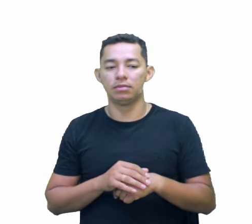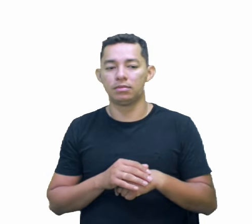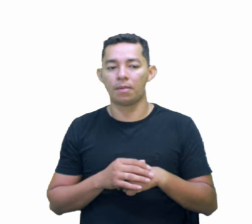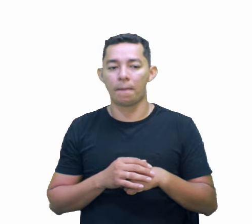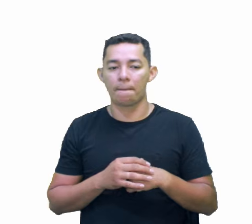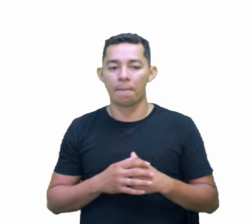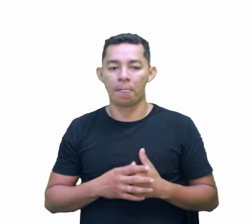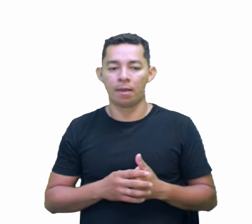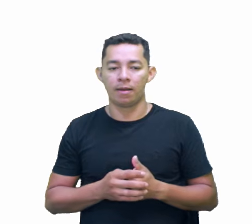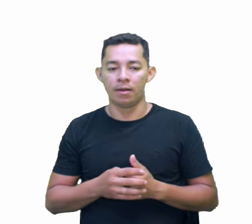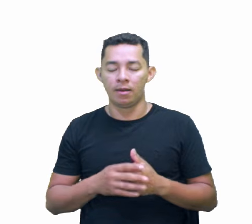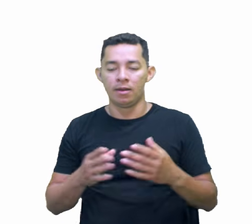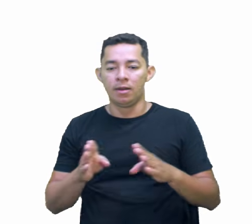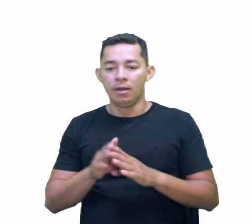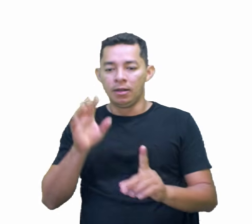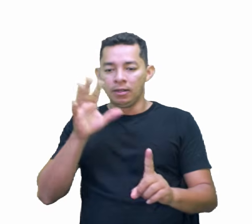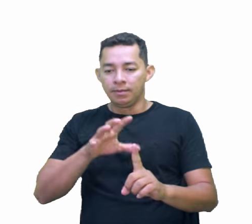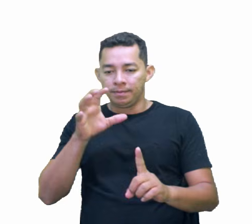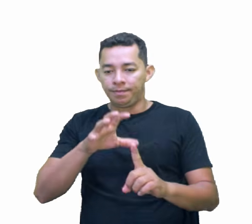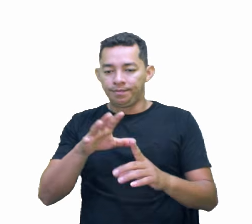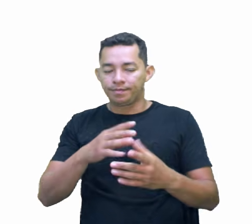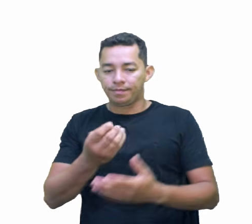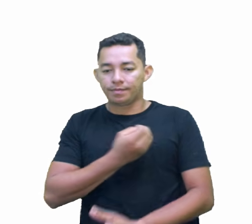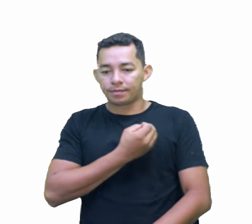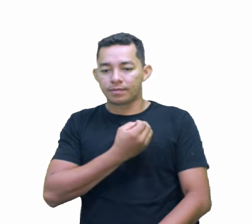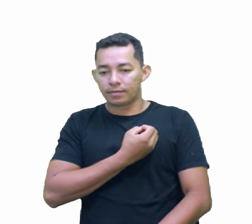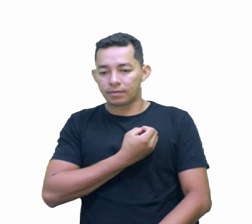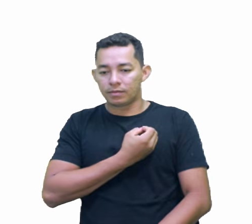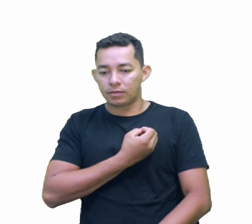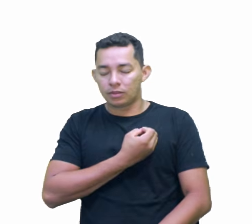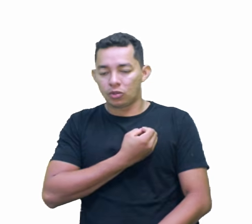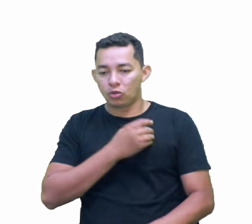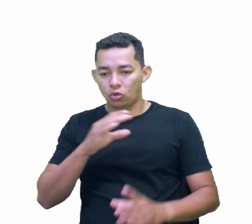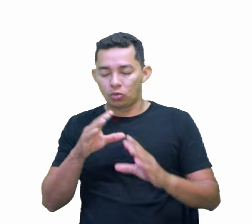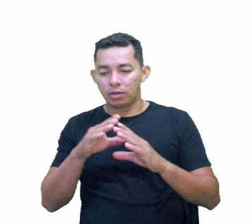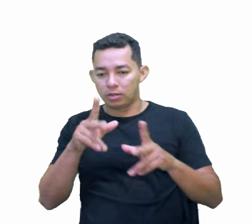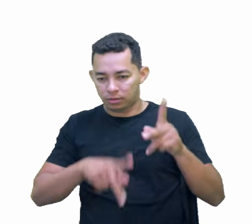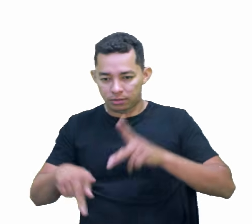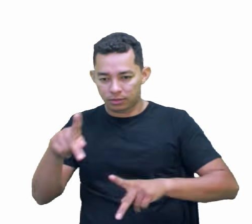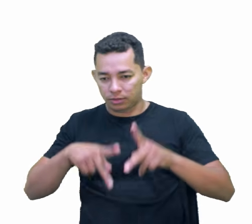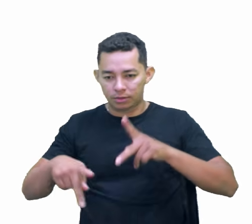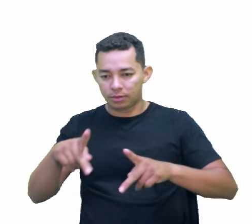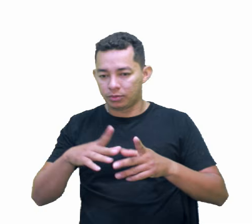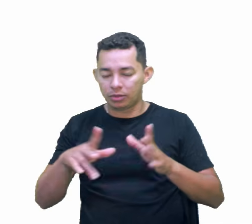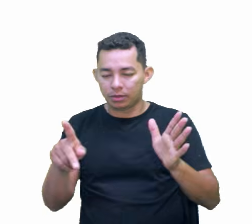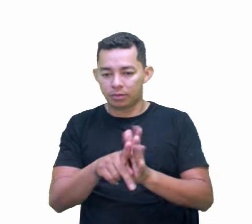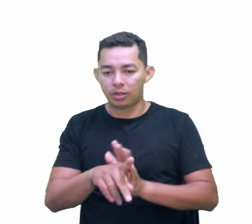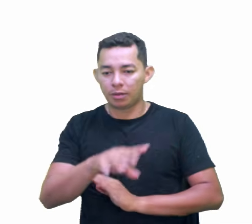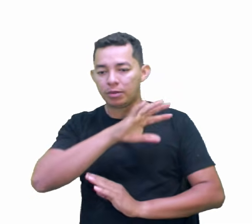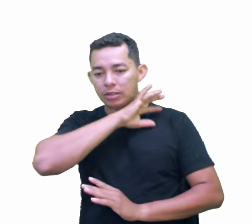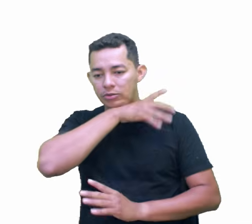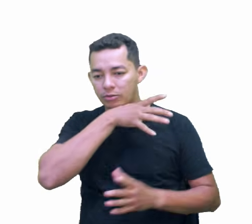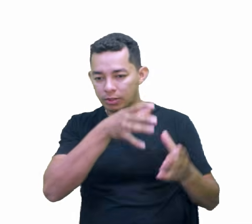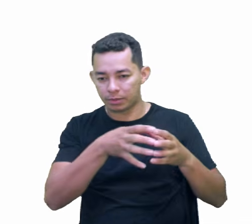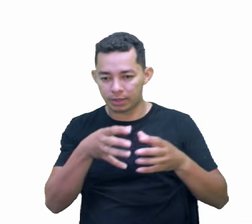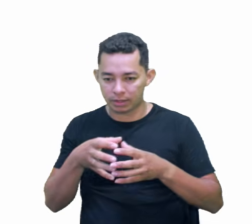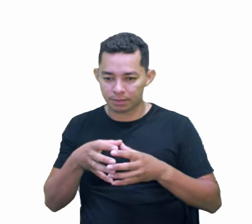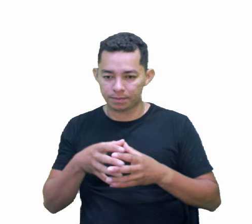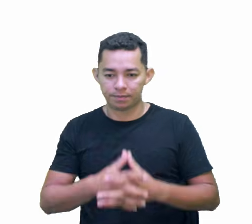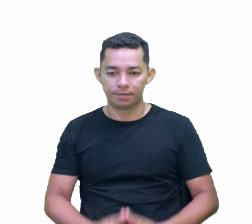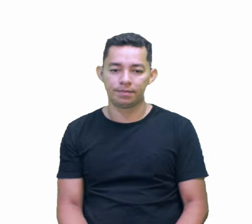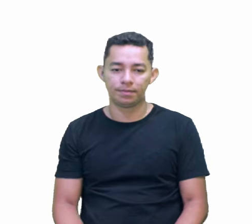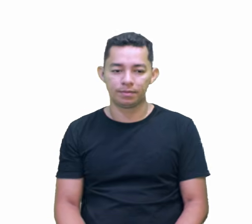das populações. Isso vai influenciar na quantidade de indivíduos de uma população, né? Outro fator também